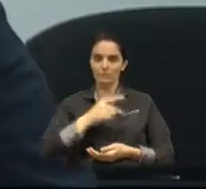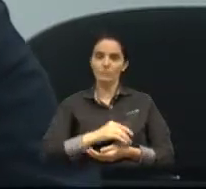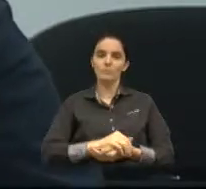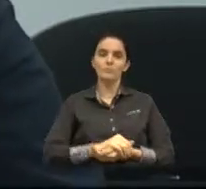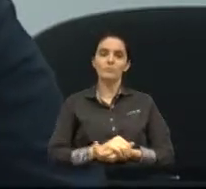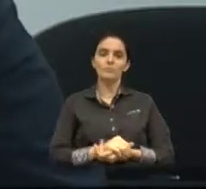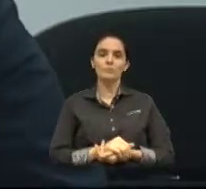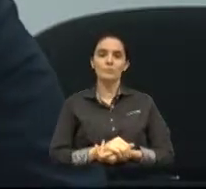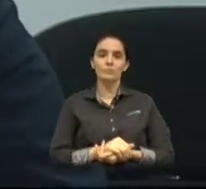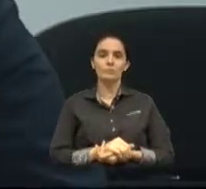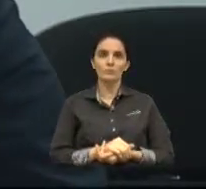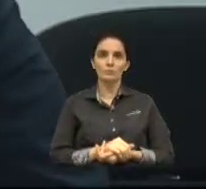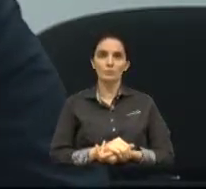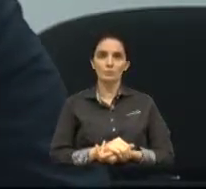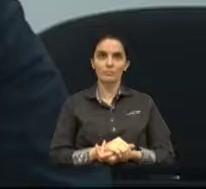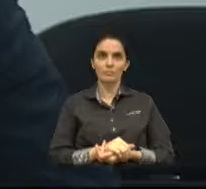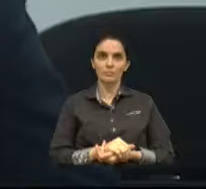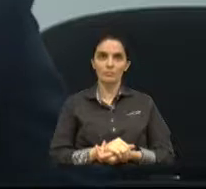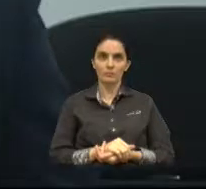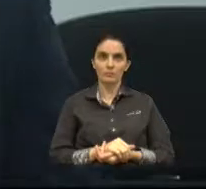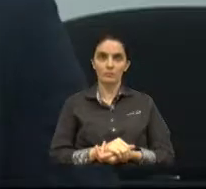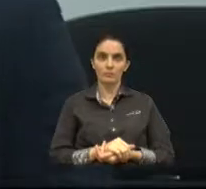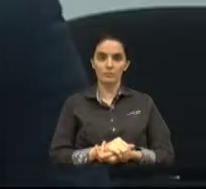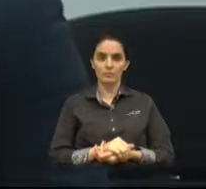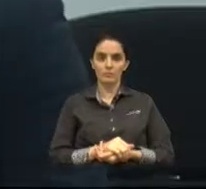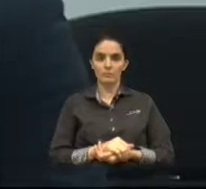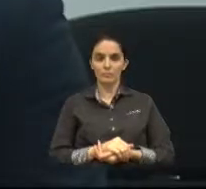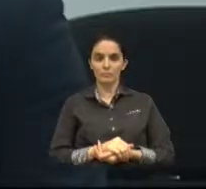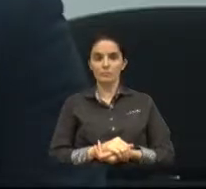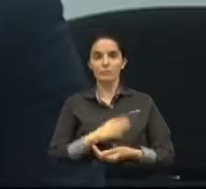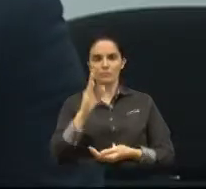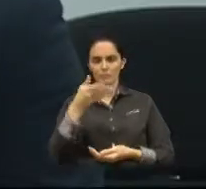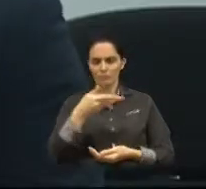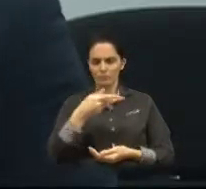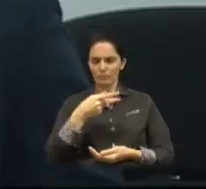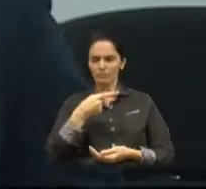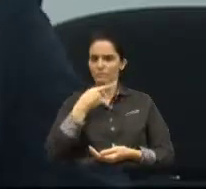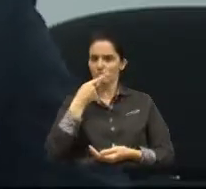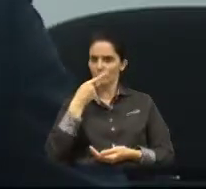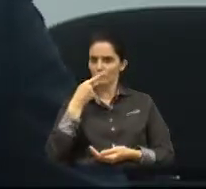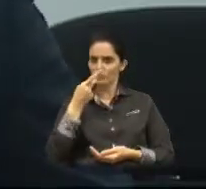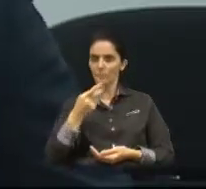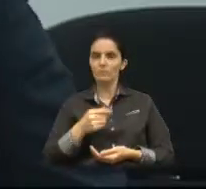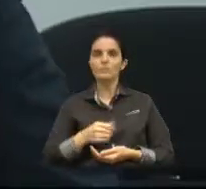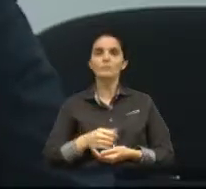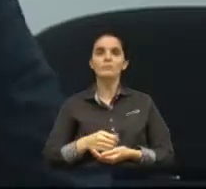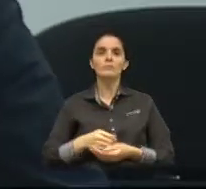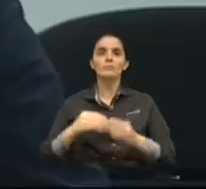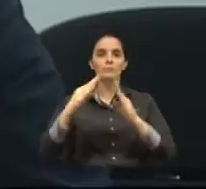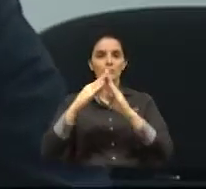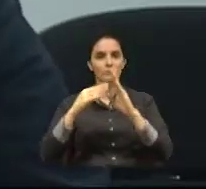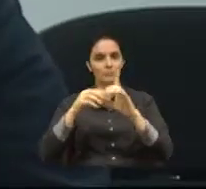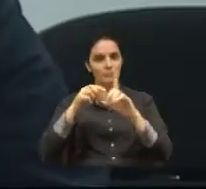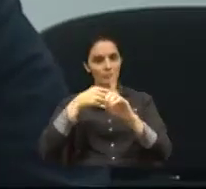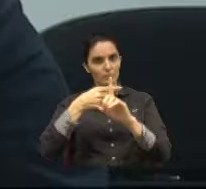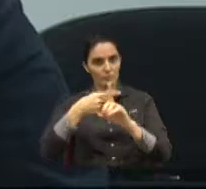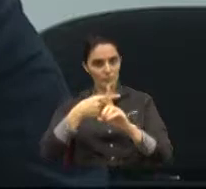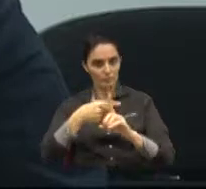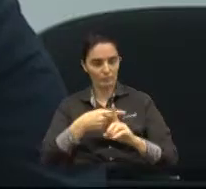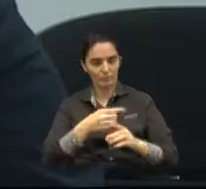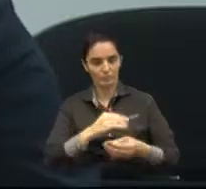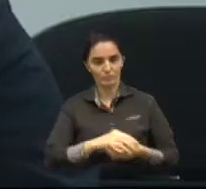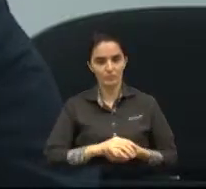aquilo que disse tanto lá na igreja quando estávamos apreciando a moção de pesar